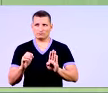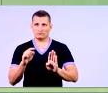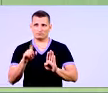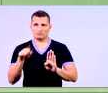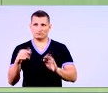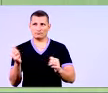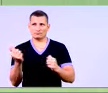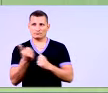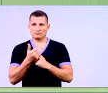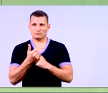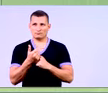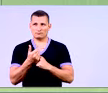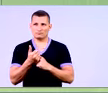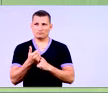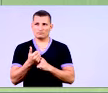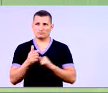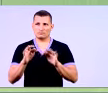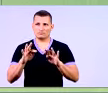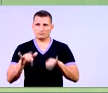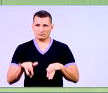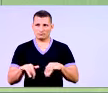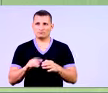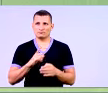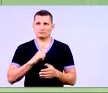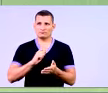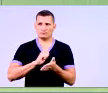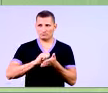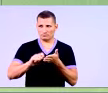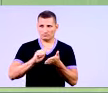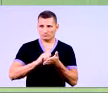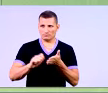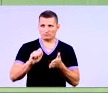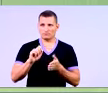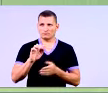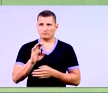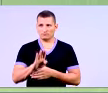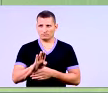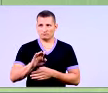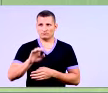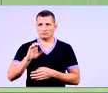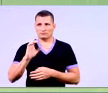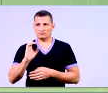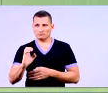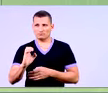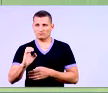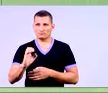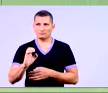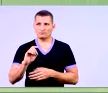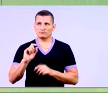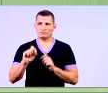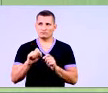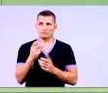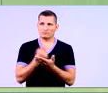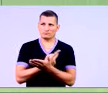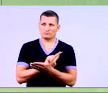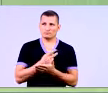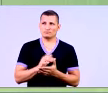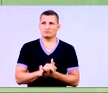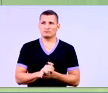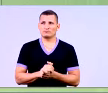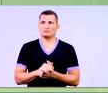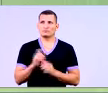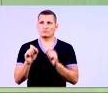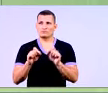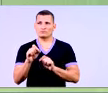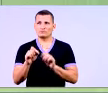substituído e no final se fala escrever b e c daí o que acontece que está